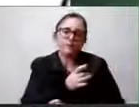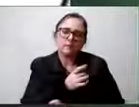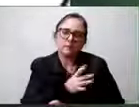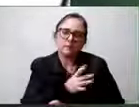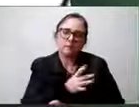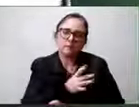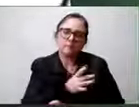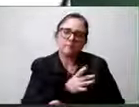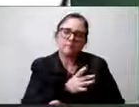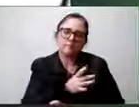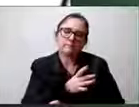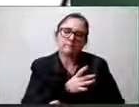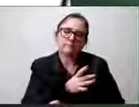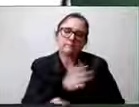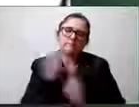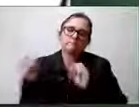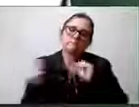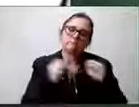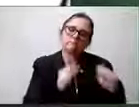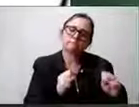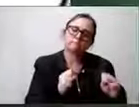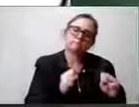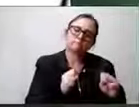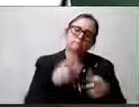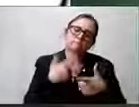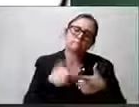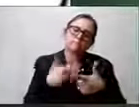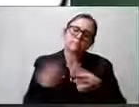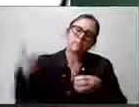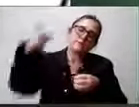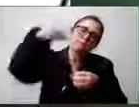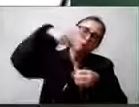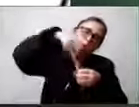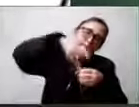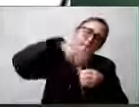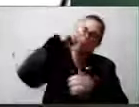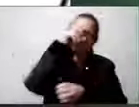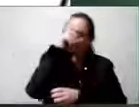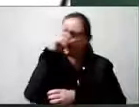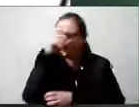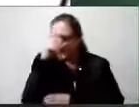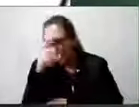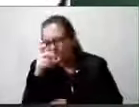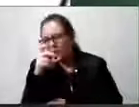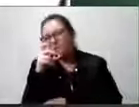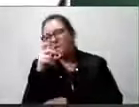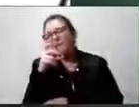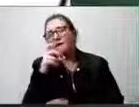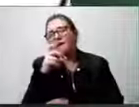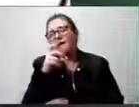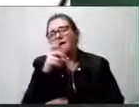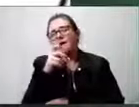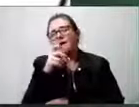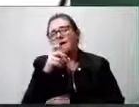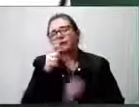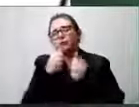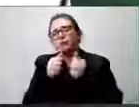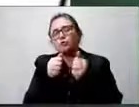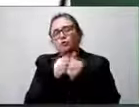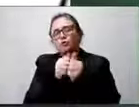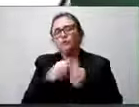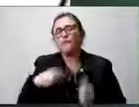a fobia que pode causar voltar a um hospital, voltar a se deparar com um profissional da saúde, tudo